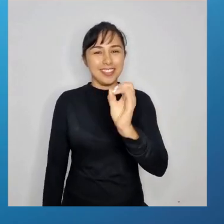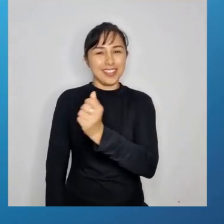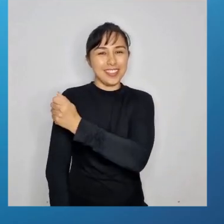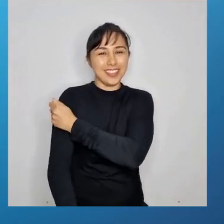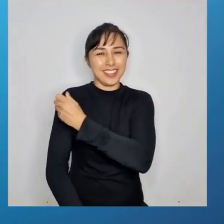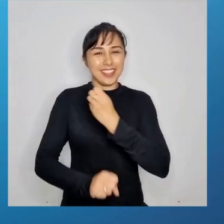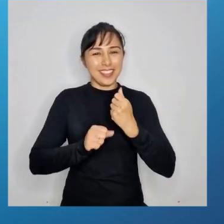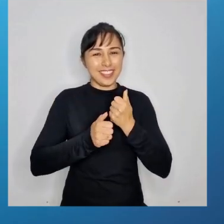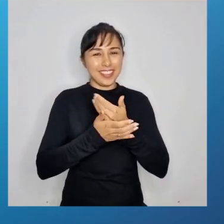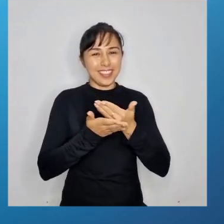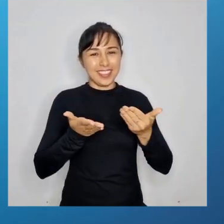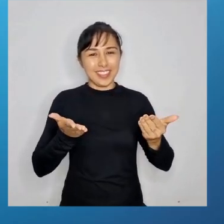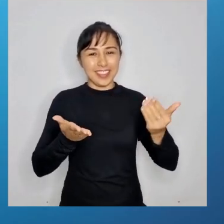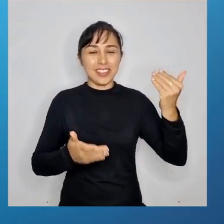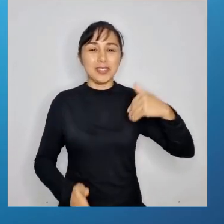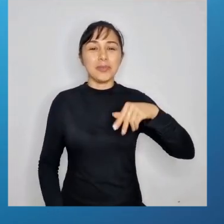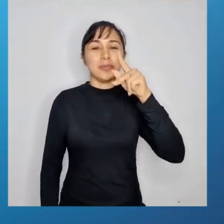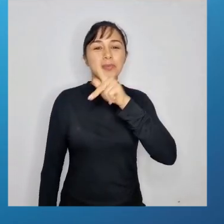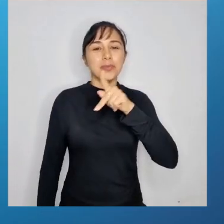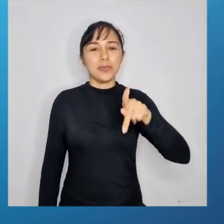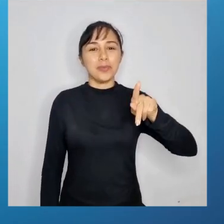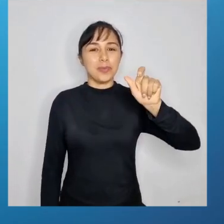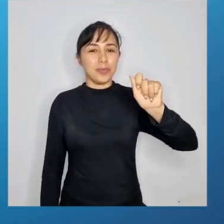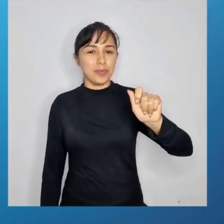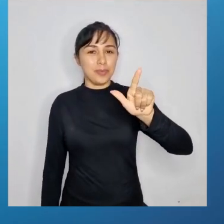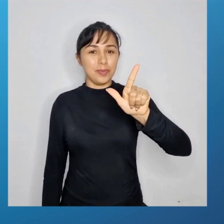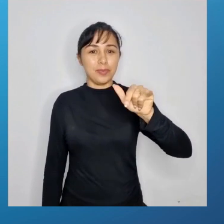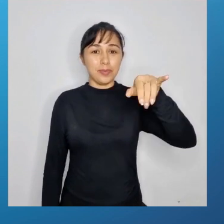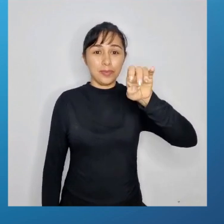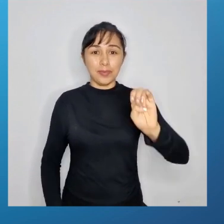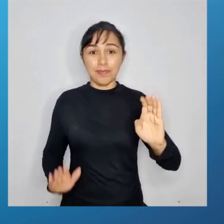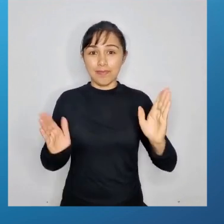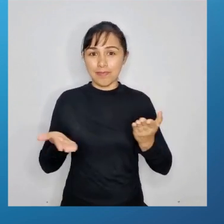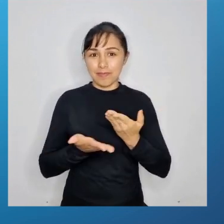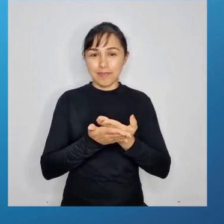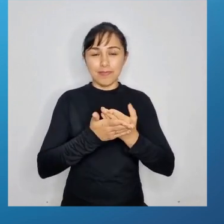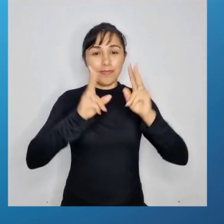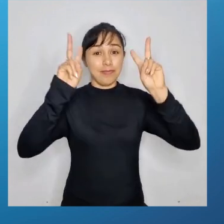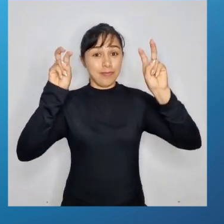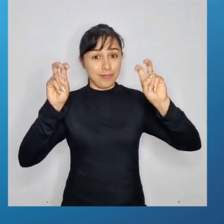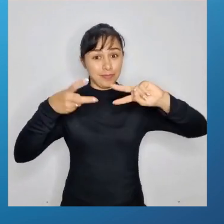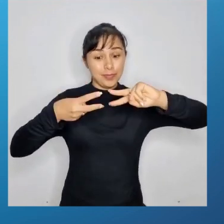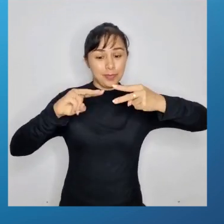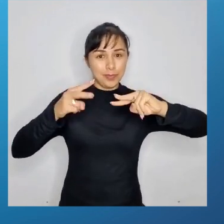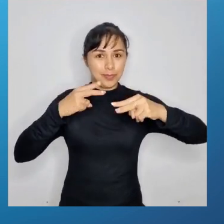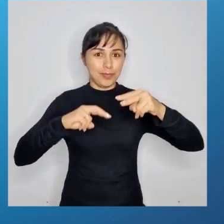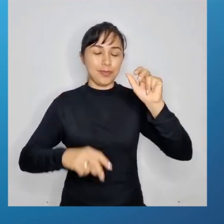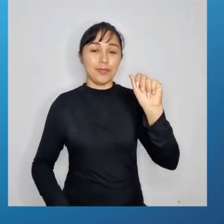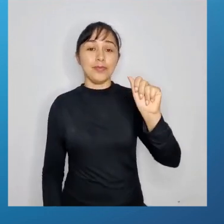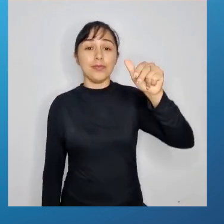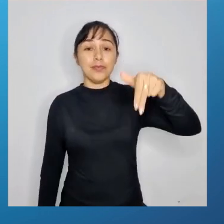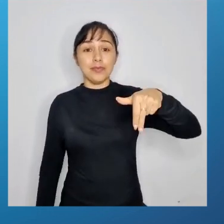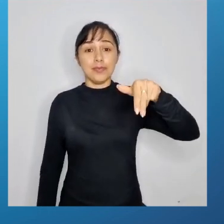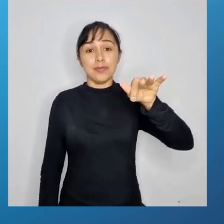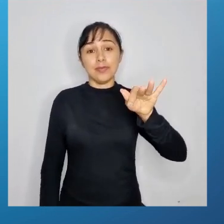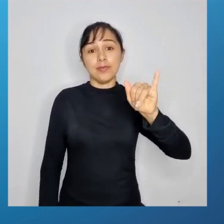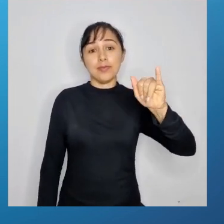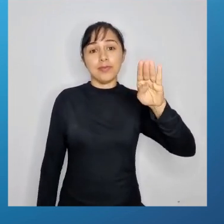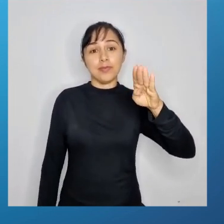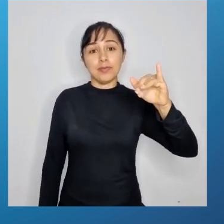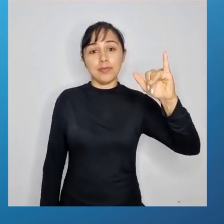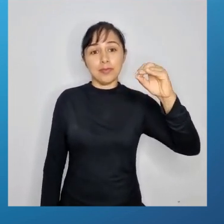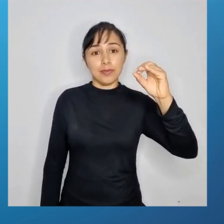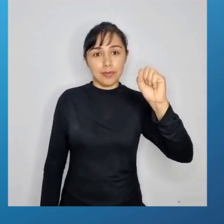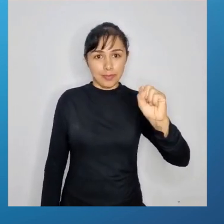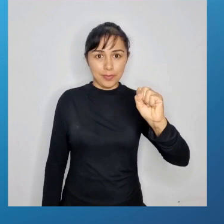Olá, alunos! Tudo bem com vocês? Eu sou a professora Aline e o tema da nossa aula de hoje é anfíbios. Vamos entender melhor esse